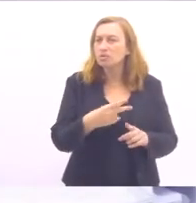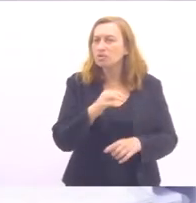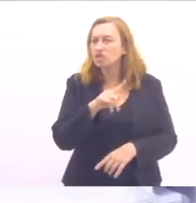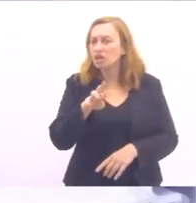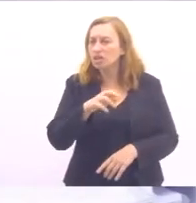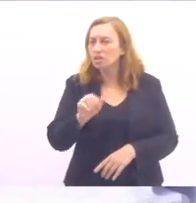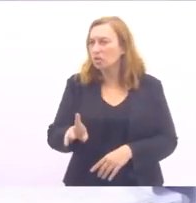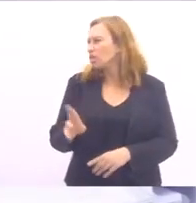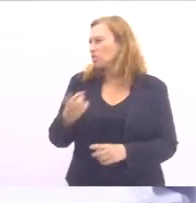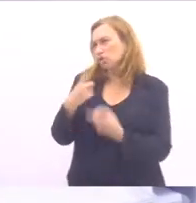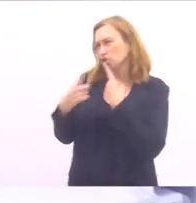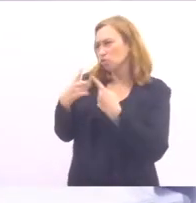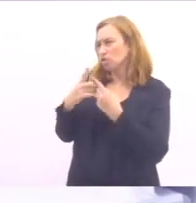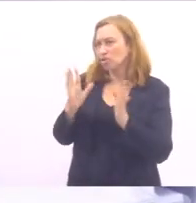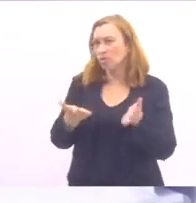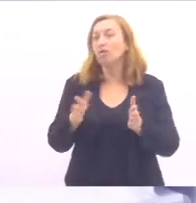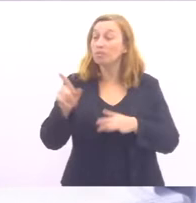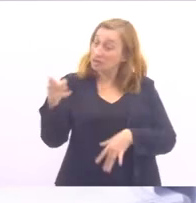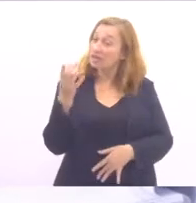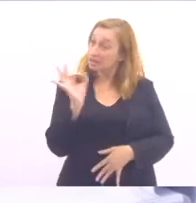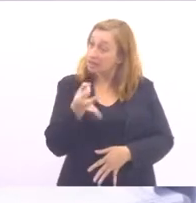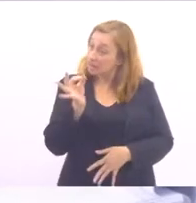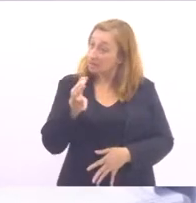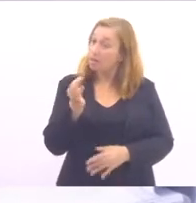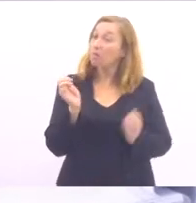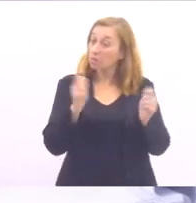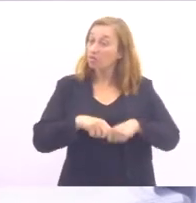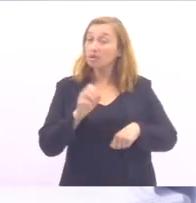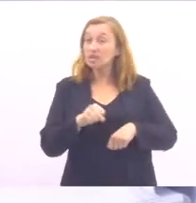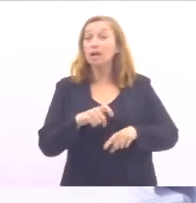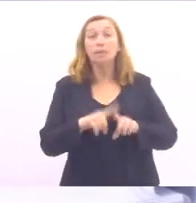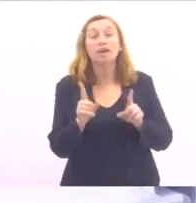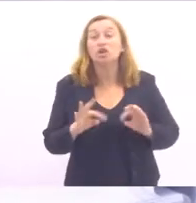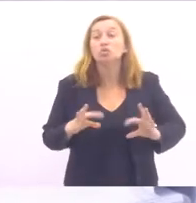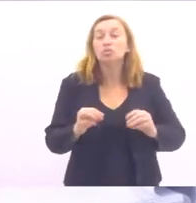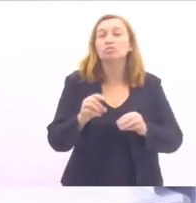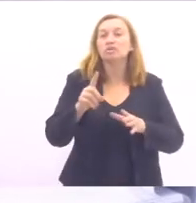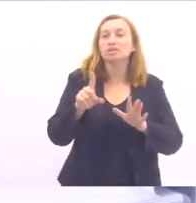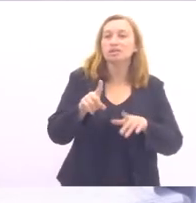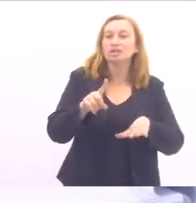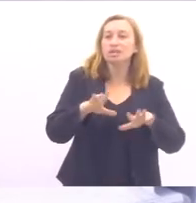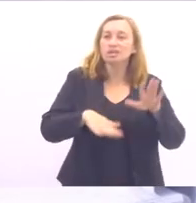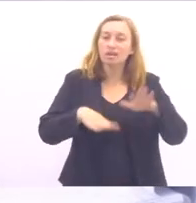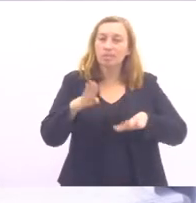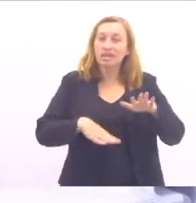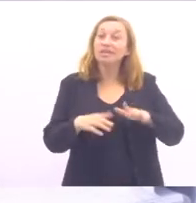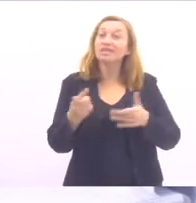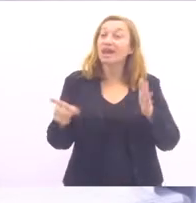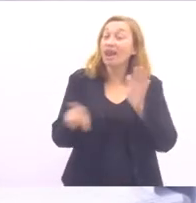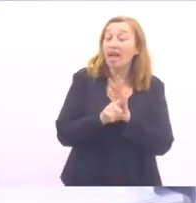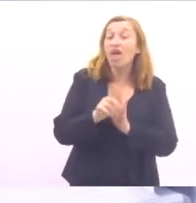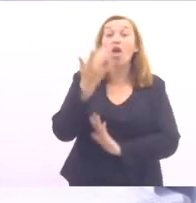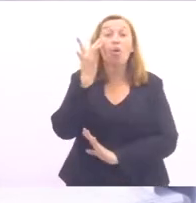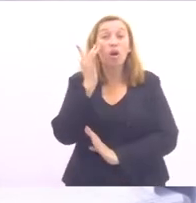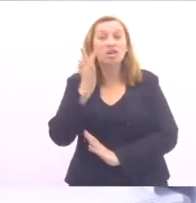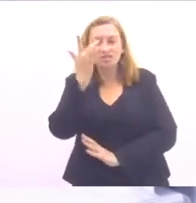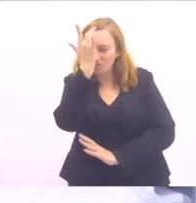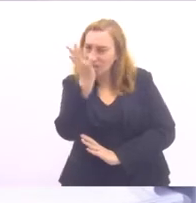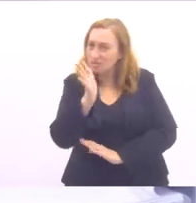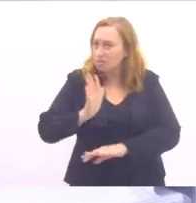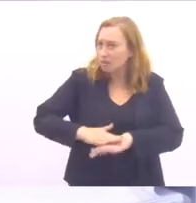não vou discutir contigo agora, mas você tem razão, há possibilidade, mas tudo isso depende de lei. Então, eu acho que é mais